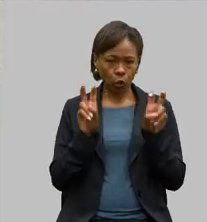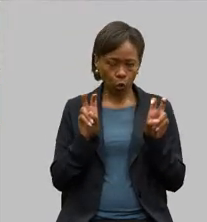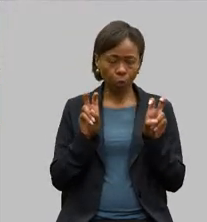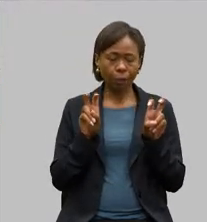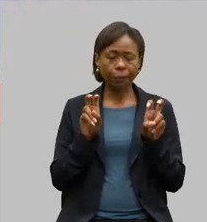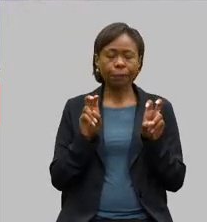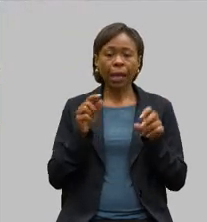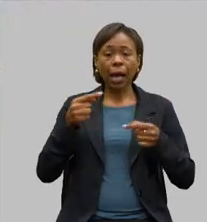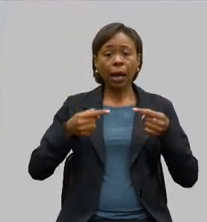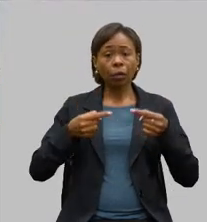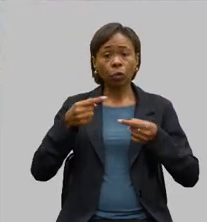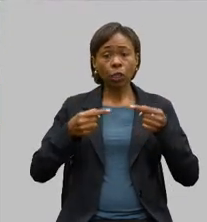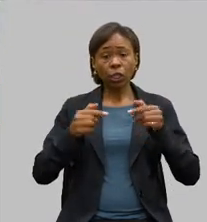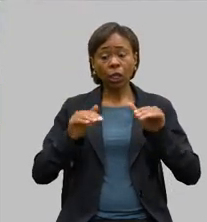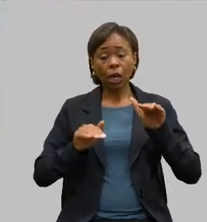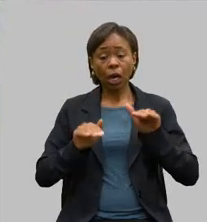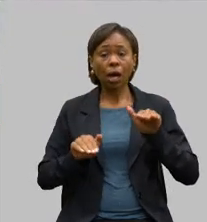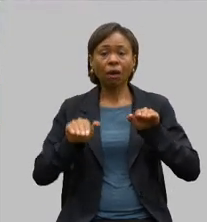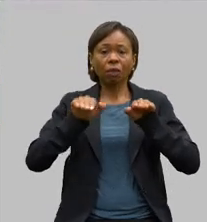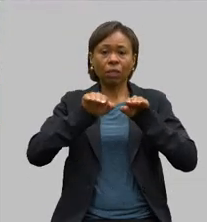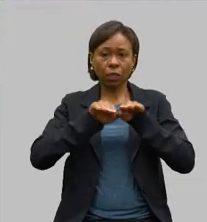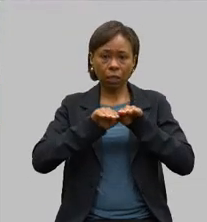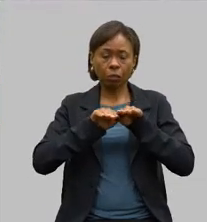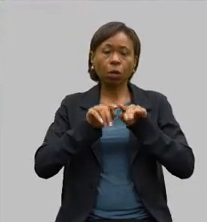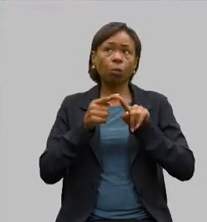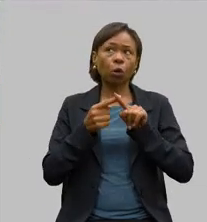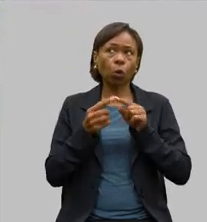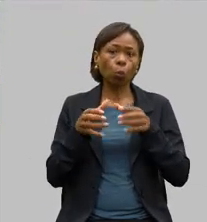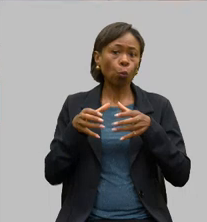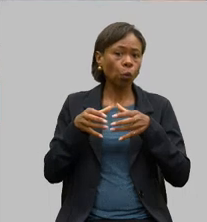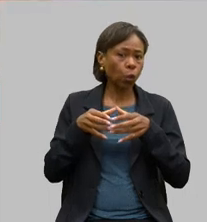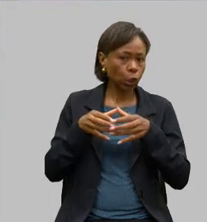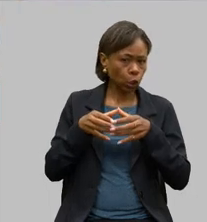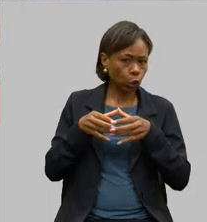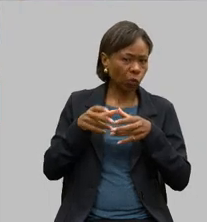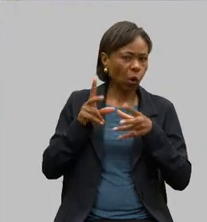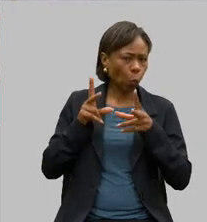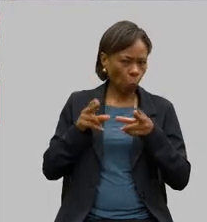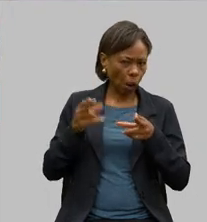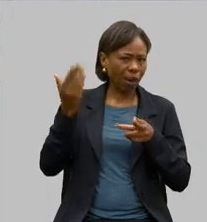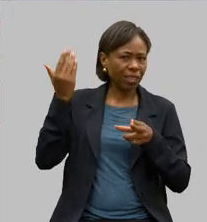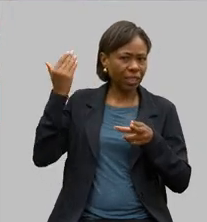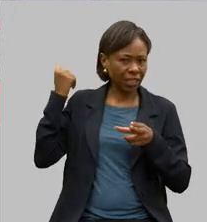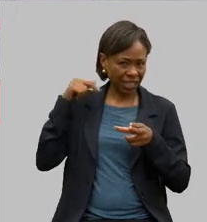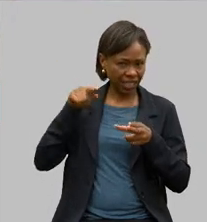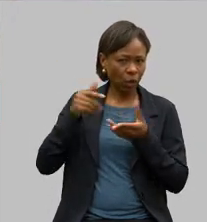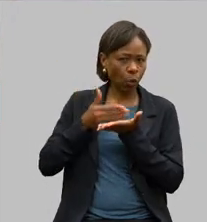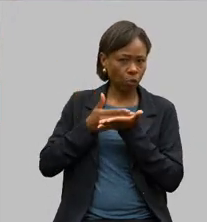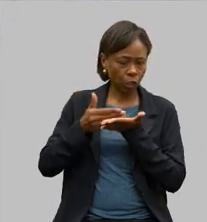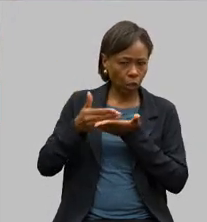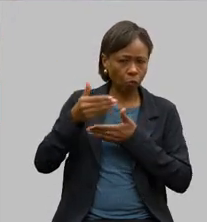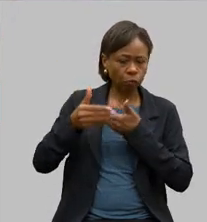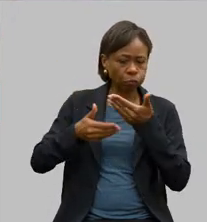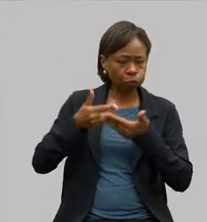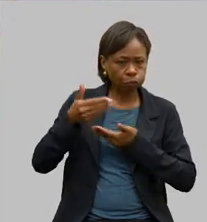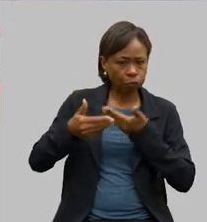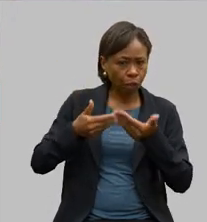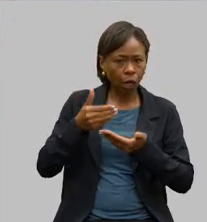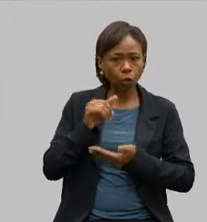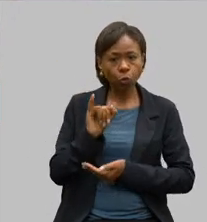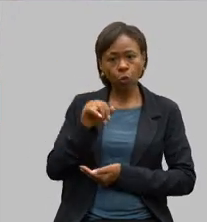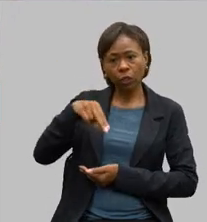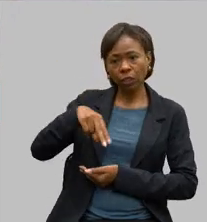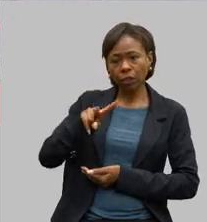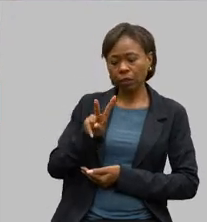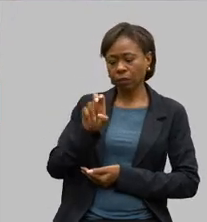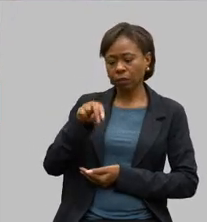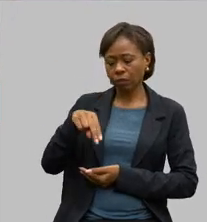coletivo é o mesmo que a senhora iniciou lá atrás eles que estão trabalhando aí no inventário até ontem né Maria Estela mandar pra